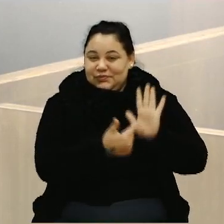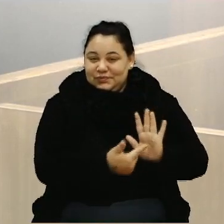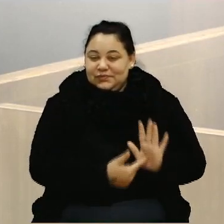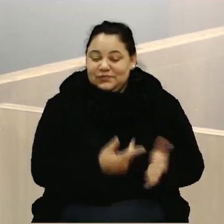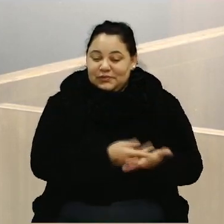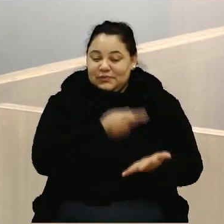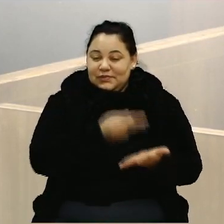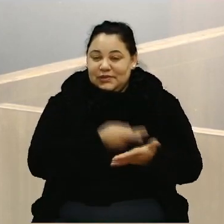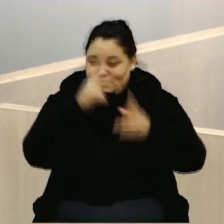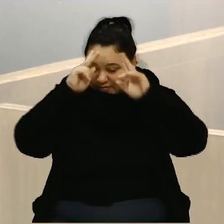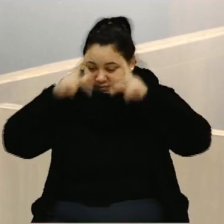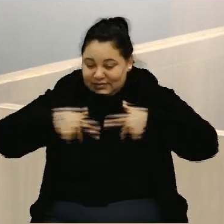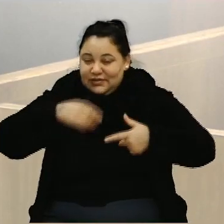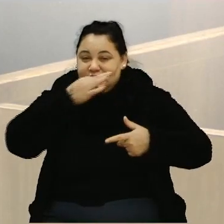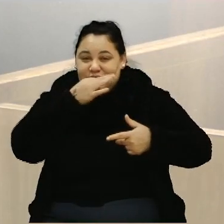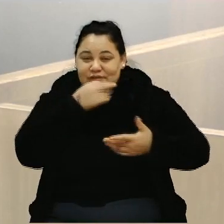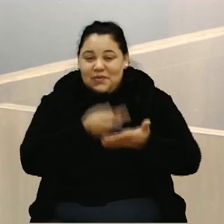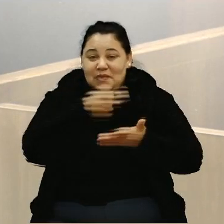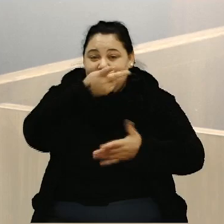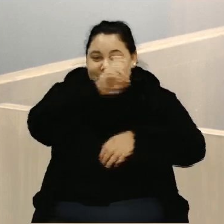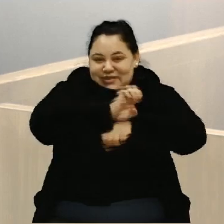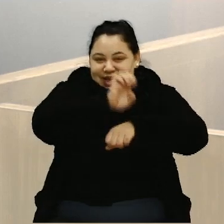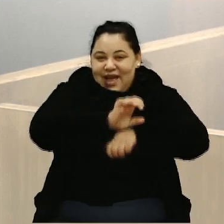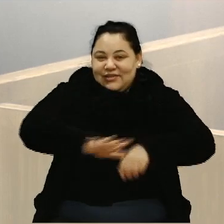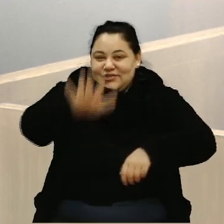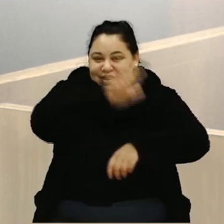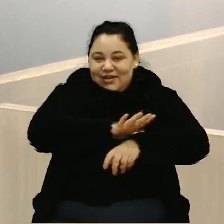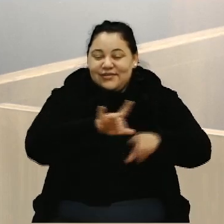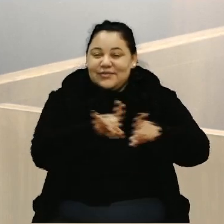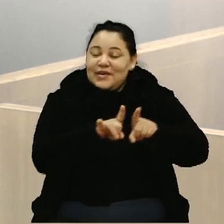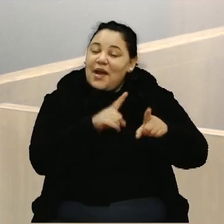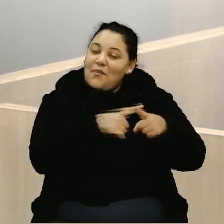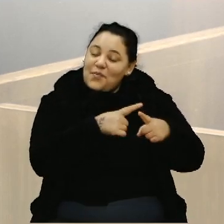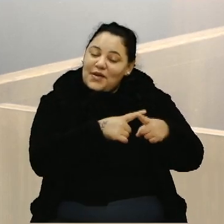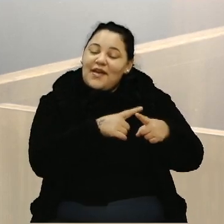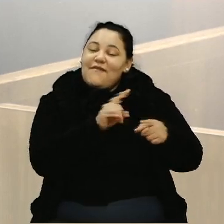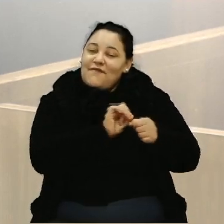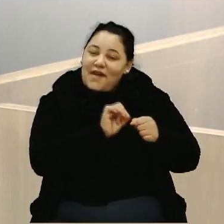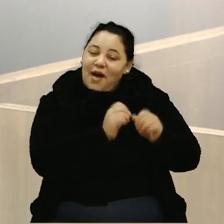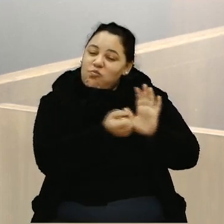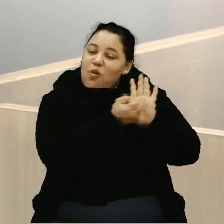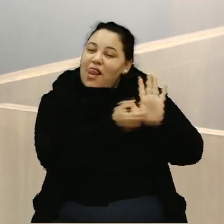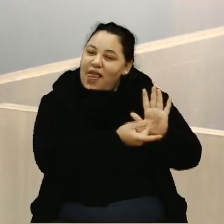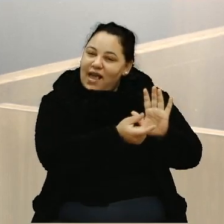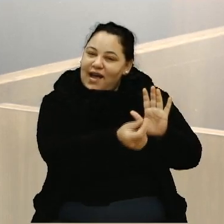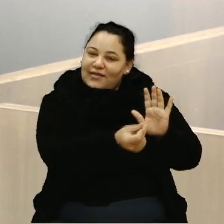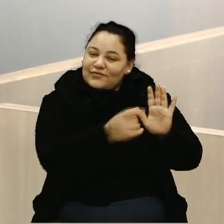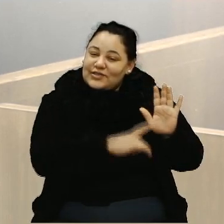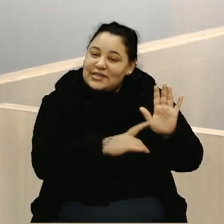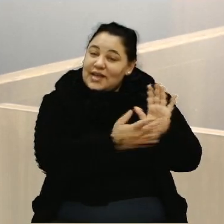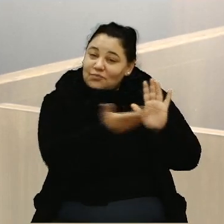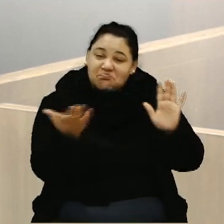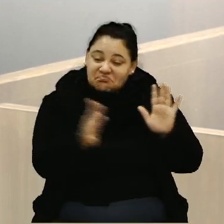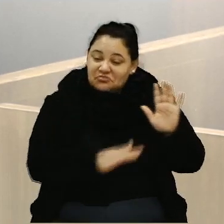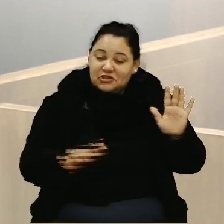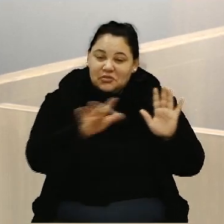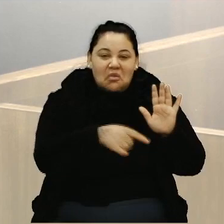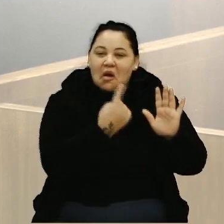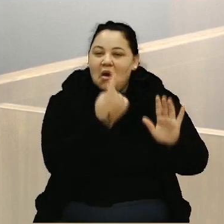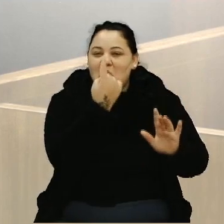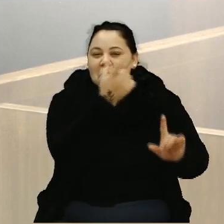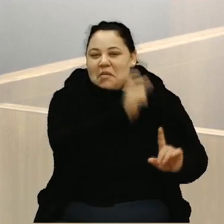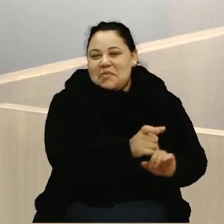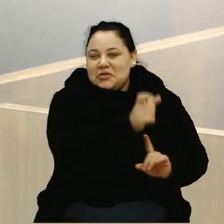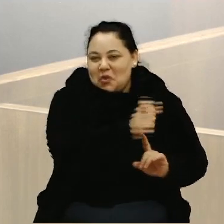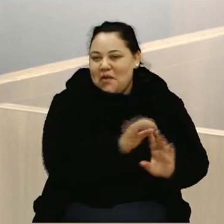do Sul e prêmios estaduais, é graças ao trabalho e legado que vocês têm, não por uma pessoa só, mas